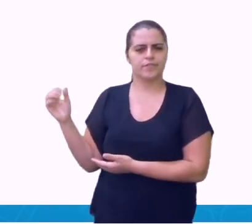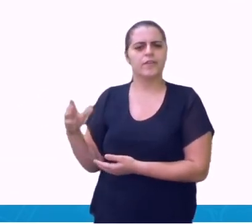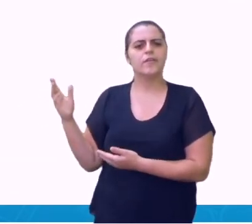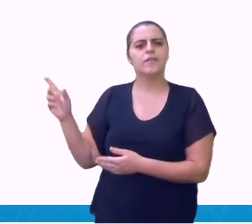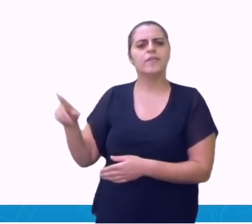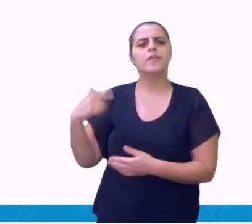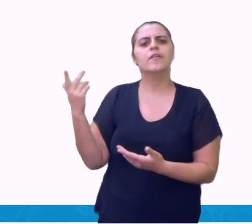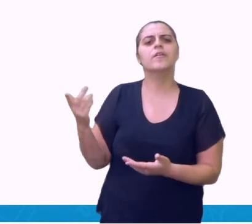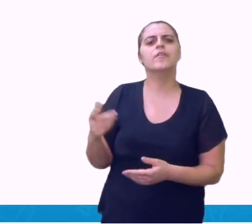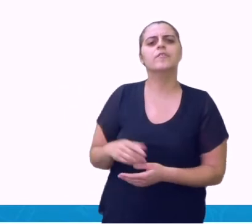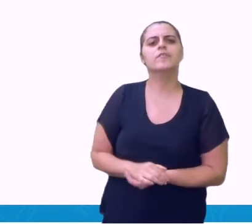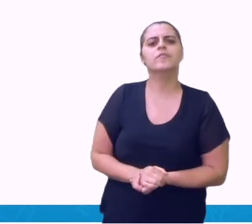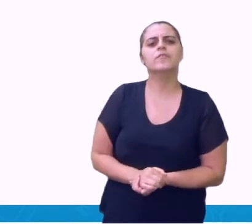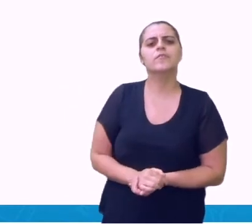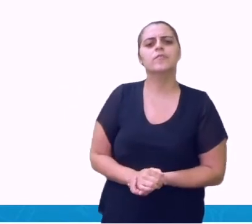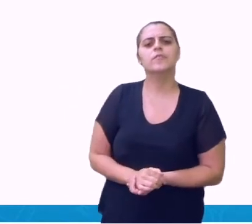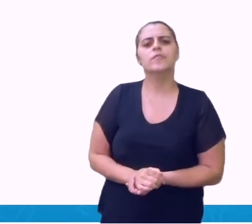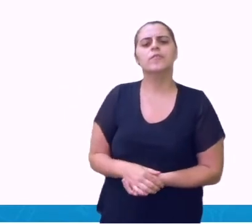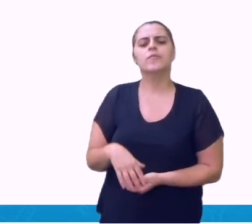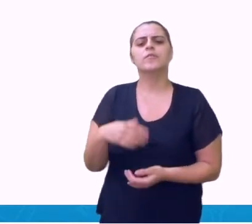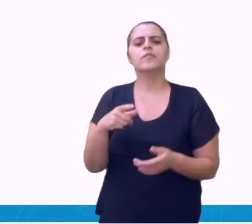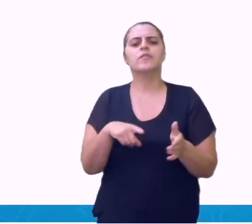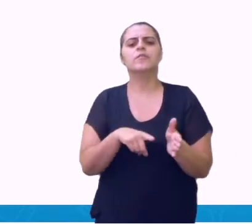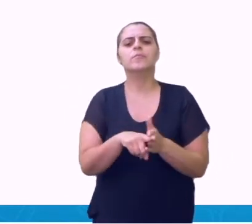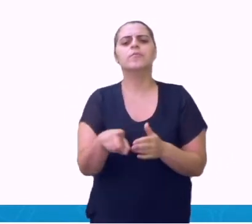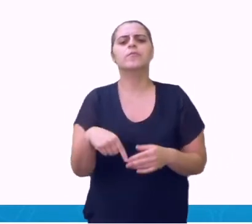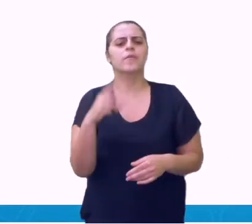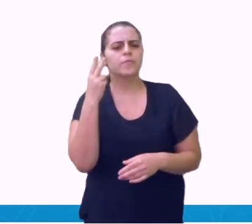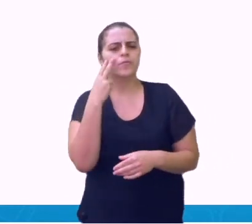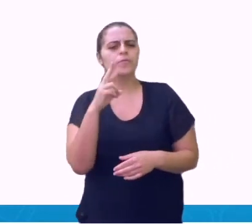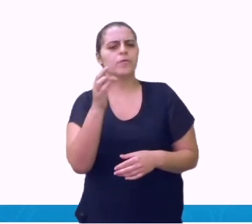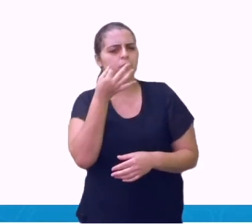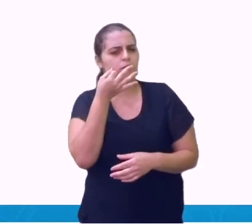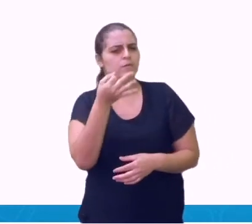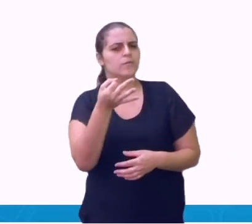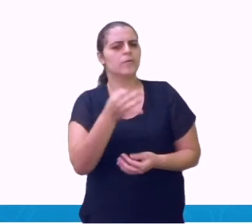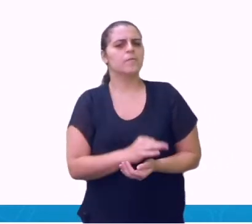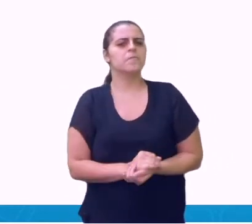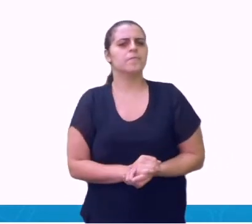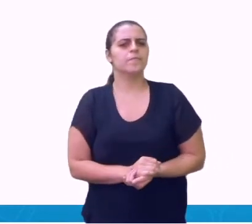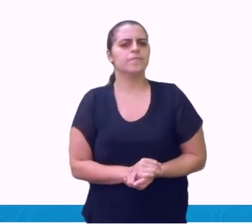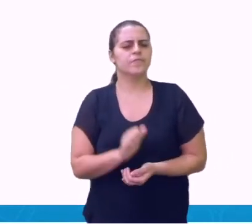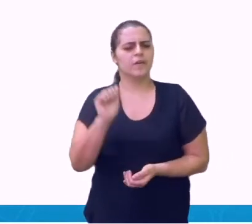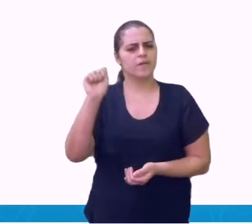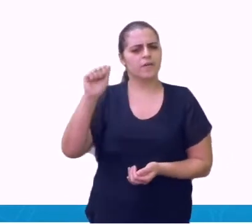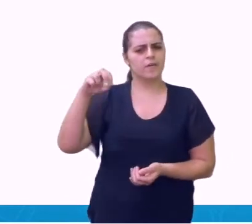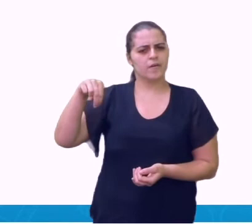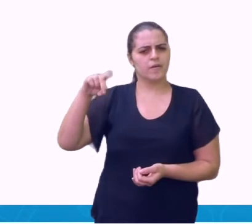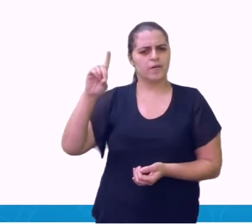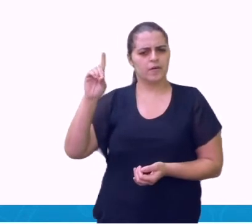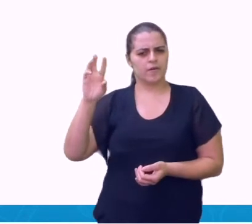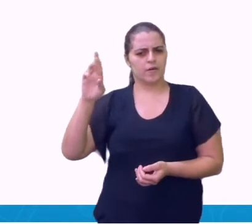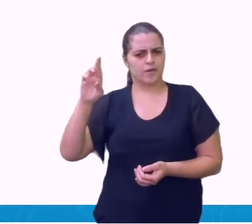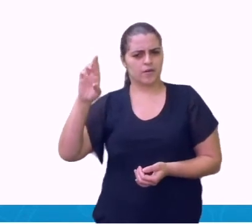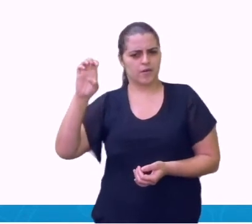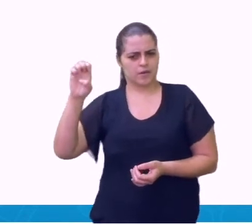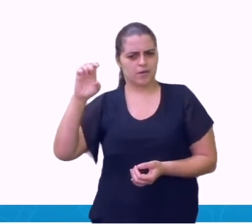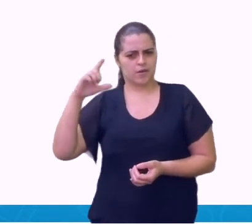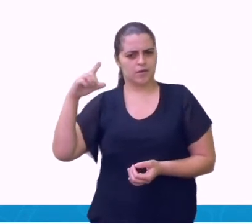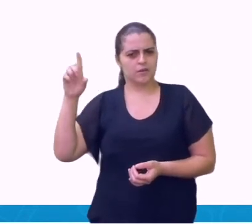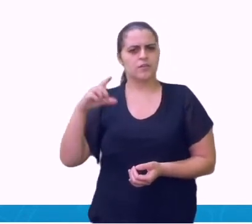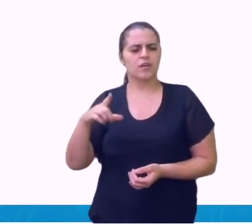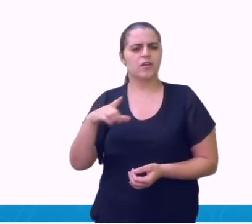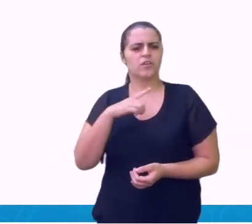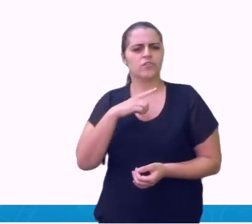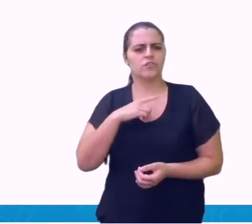E esta operação, e esta situação problema? Vamos analisar? Ó, André tinha 18 bolinhas. Já